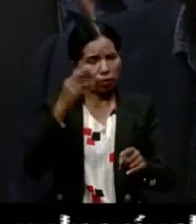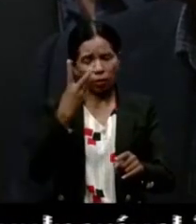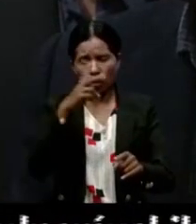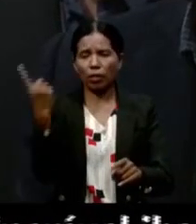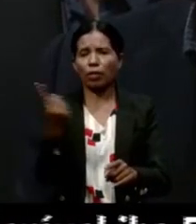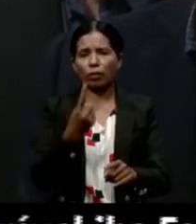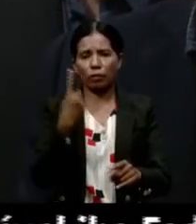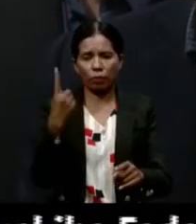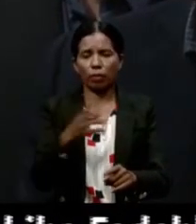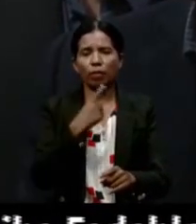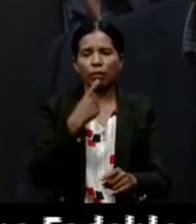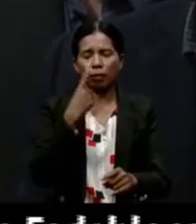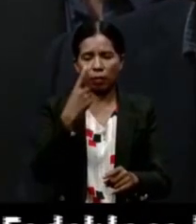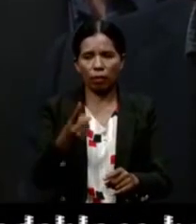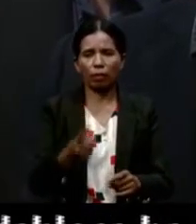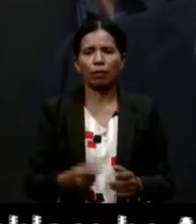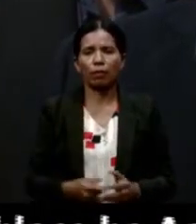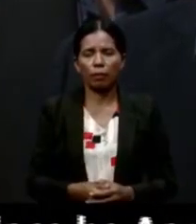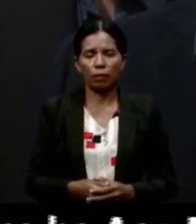que tem que